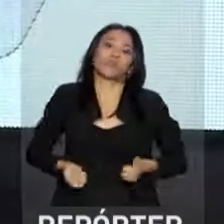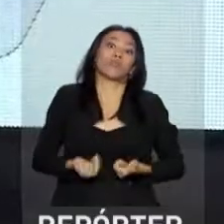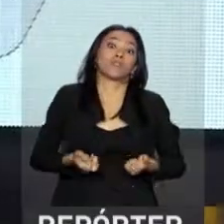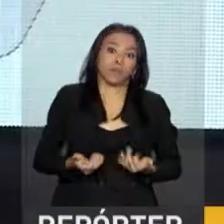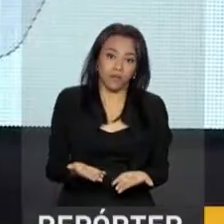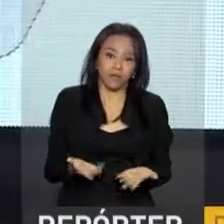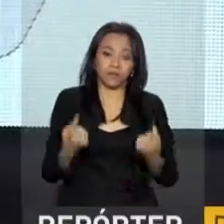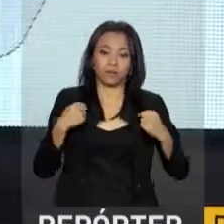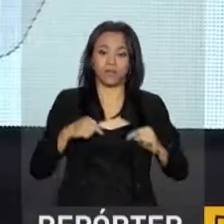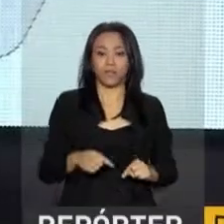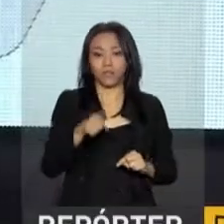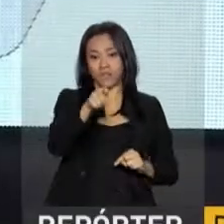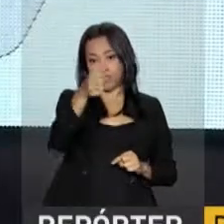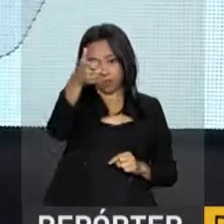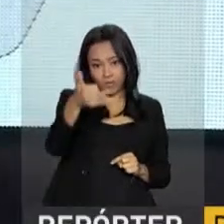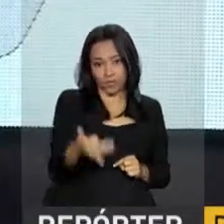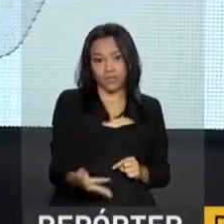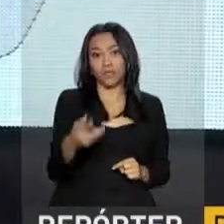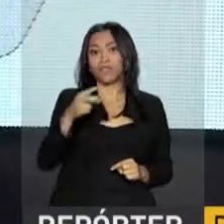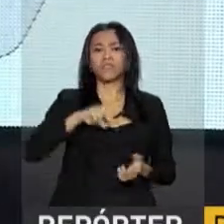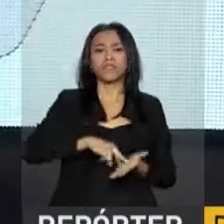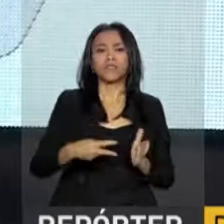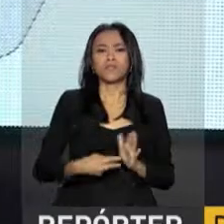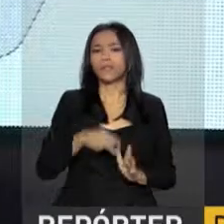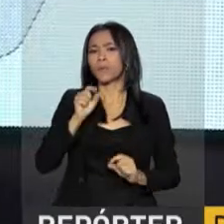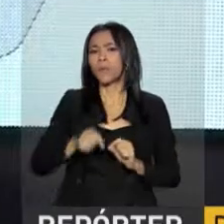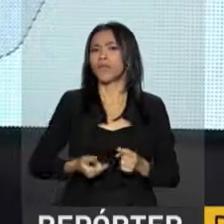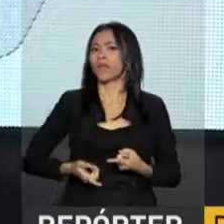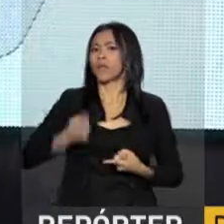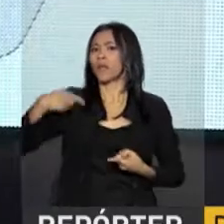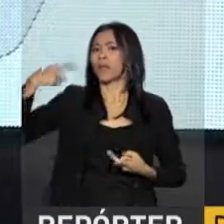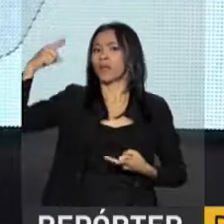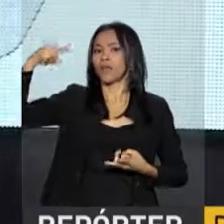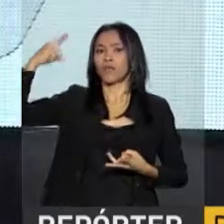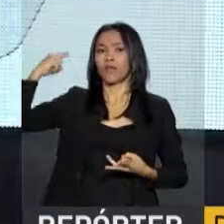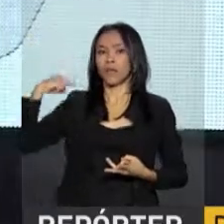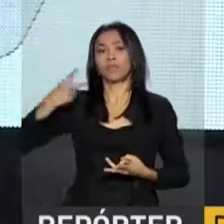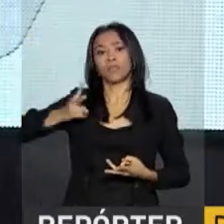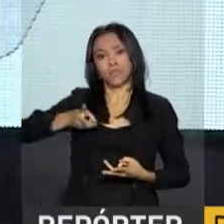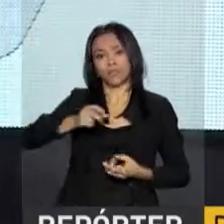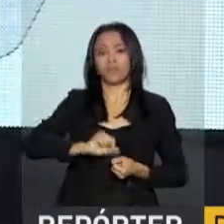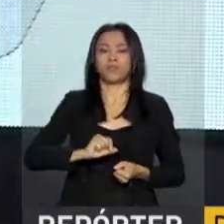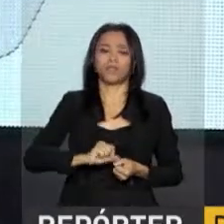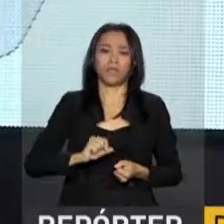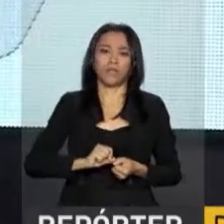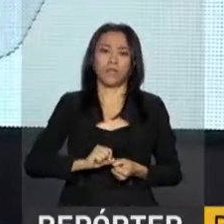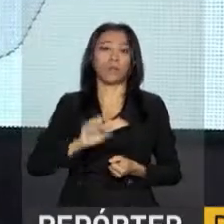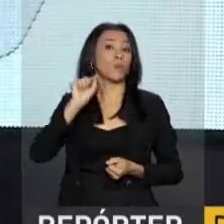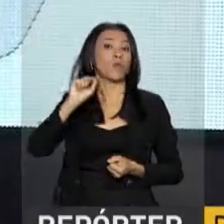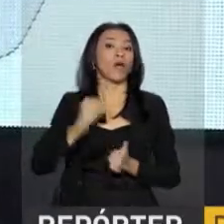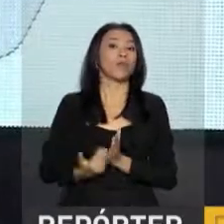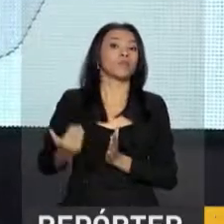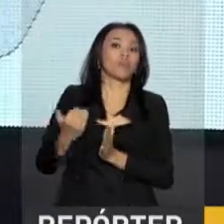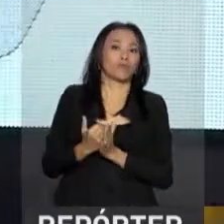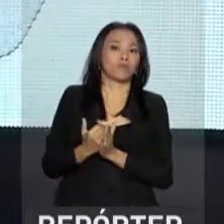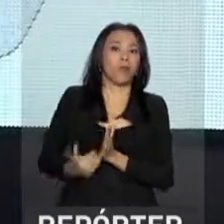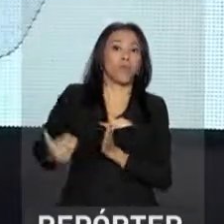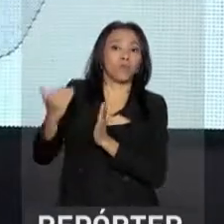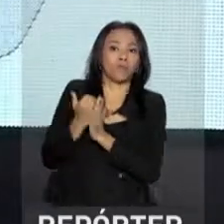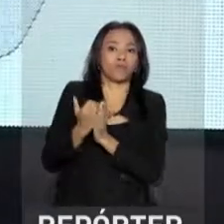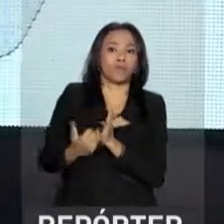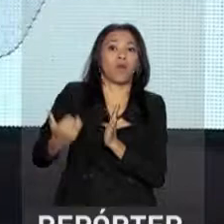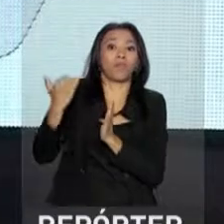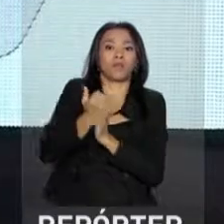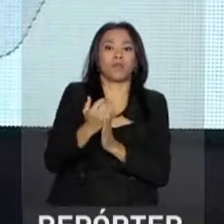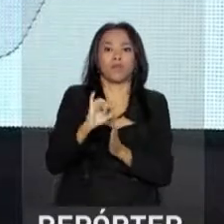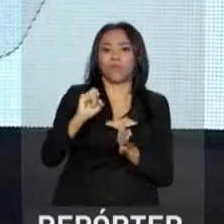Significa que, ao invés de fazer o que tantos outros governos sempre fizeram, que foi aumentar mais impostos